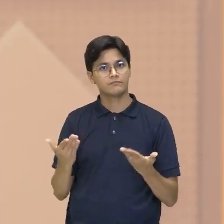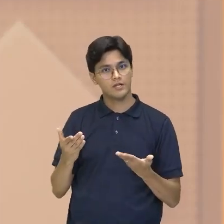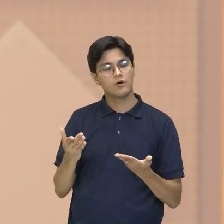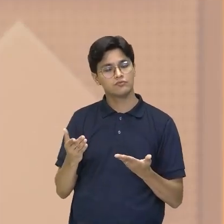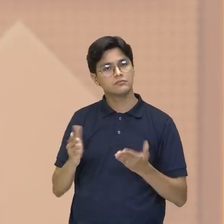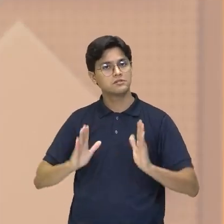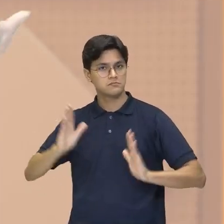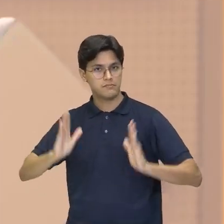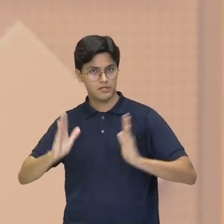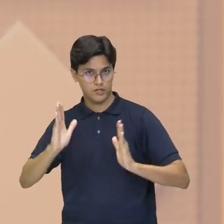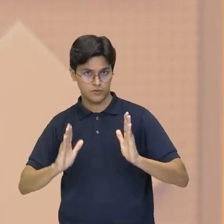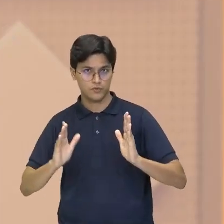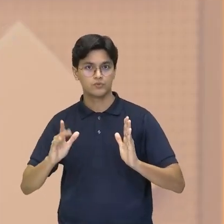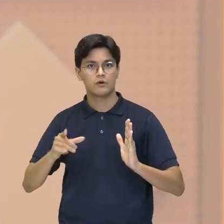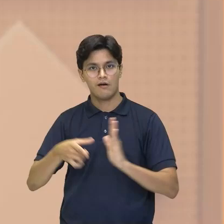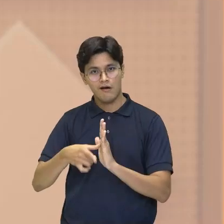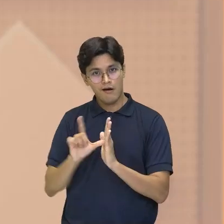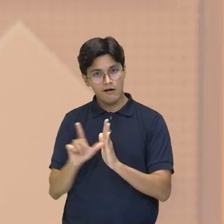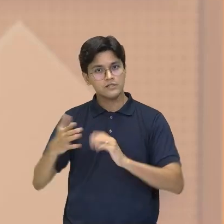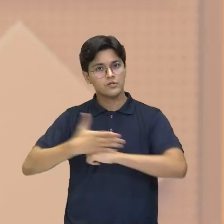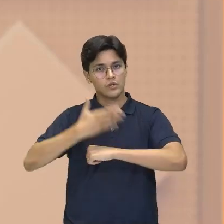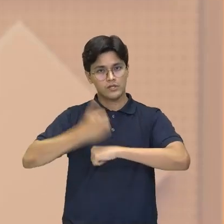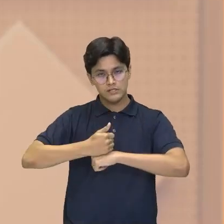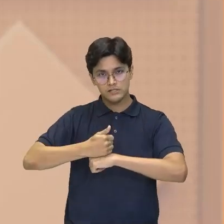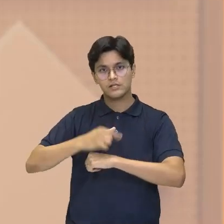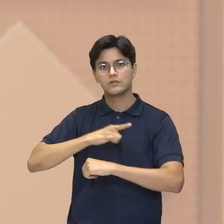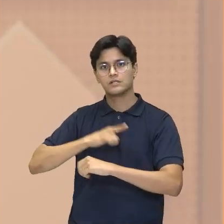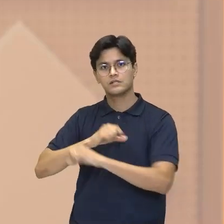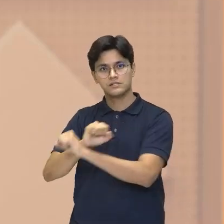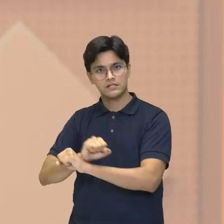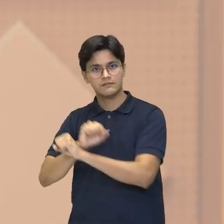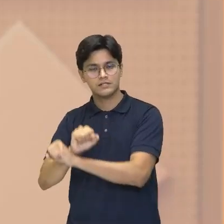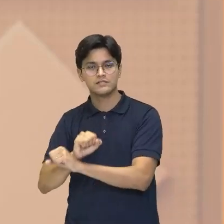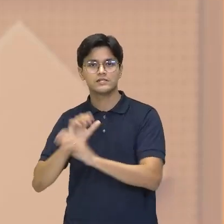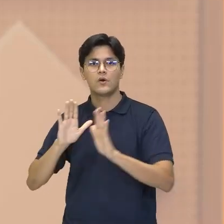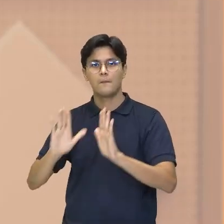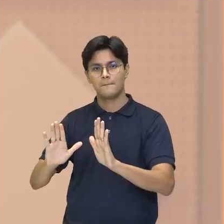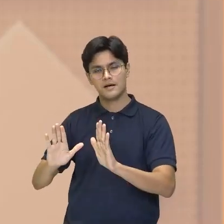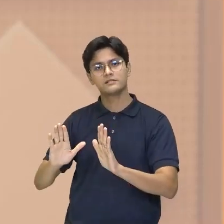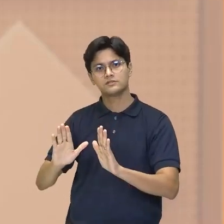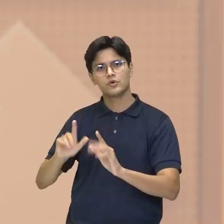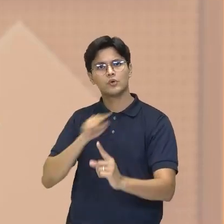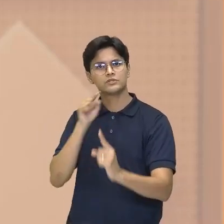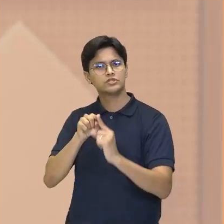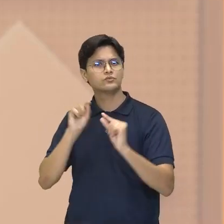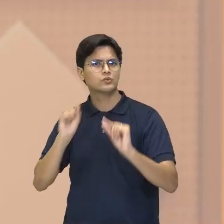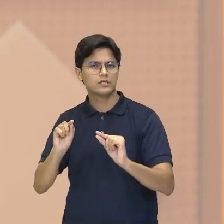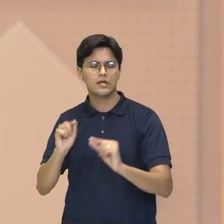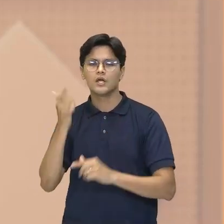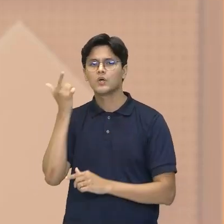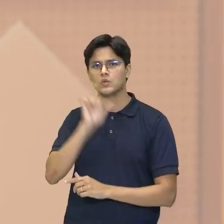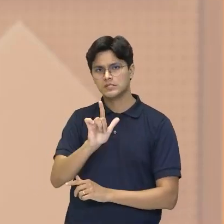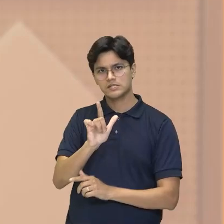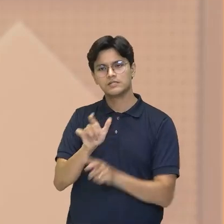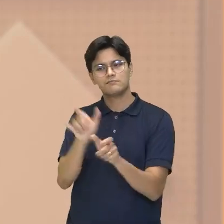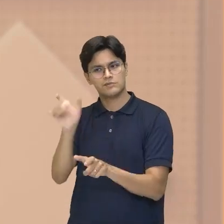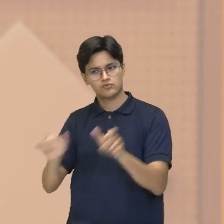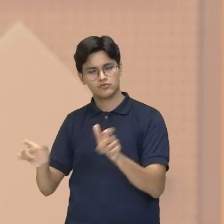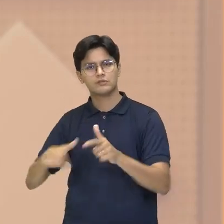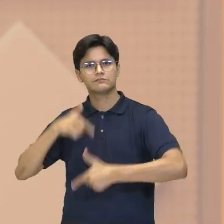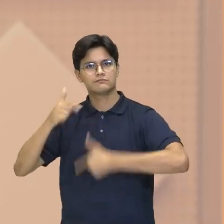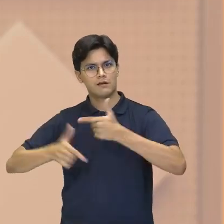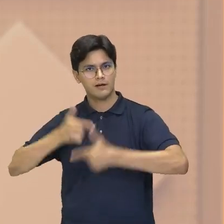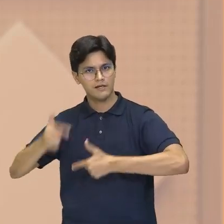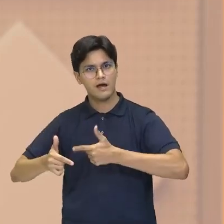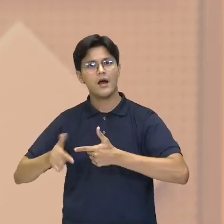ou seja, vai aumentar a comunidade, vai ter mão de obra na comunidade, porém ele terá os seus direitos assegurados,